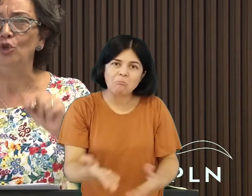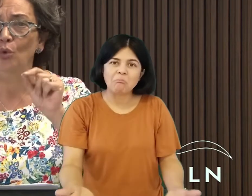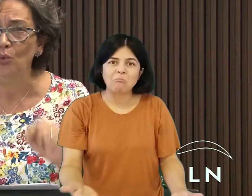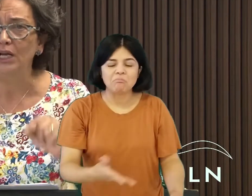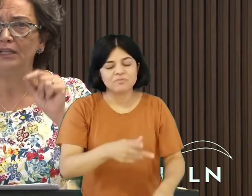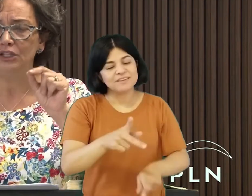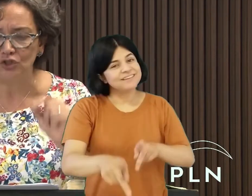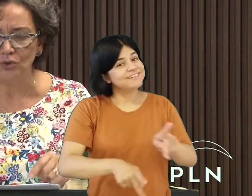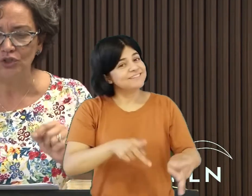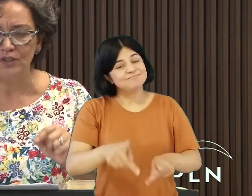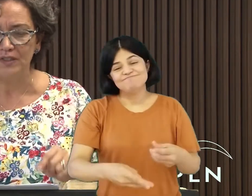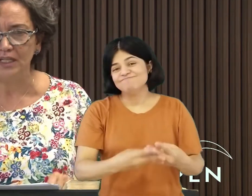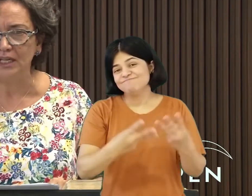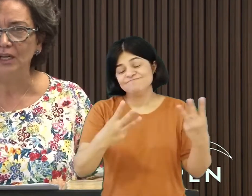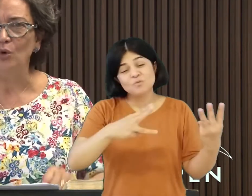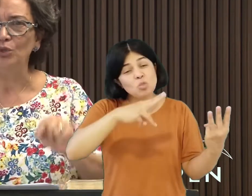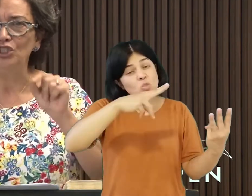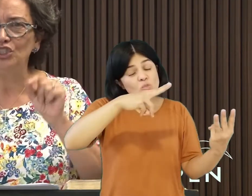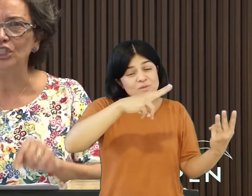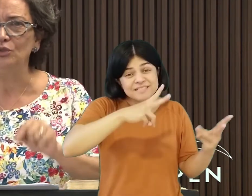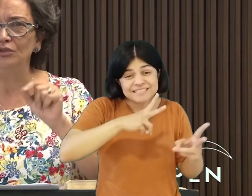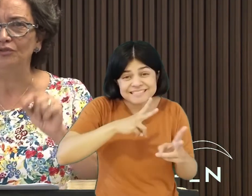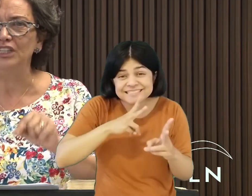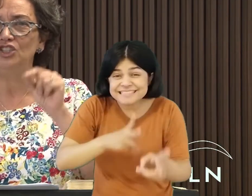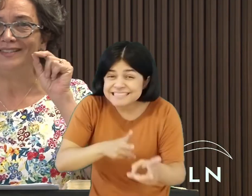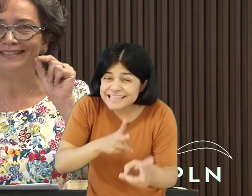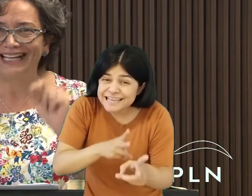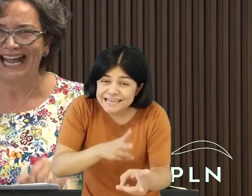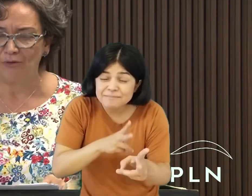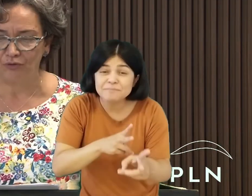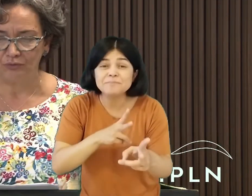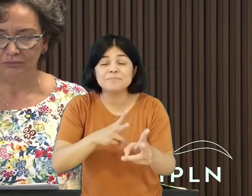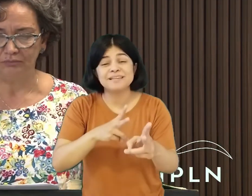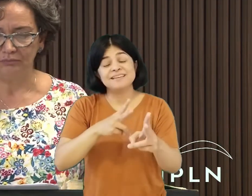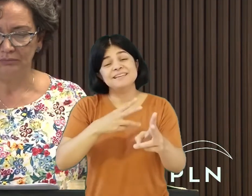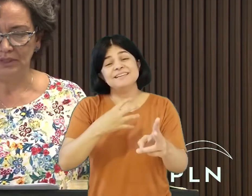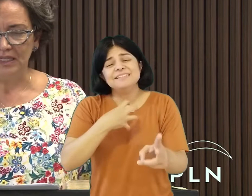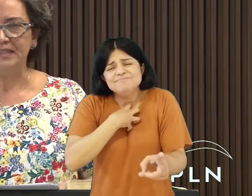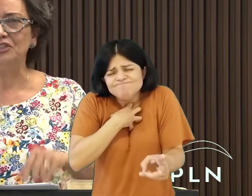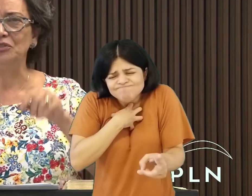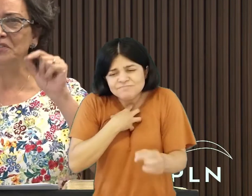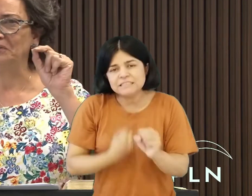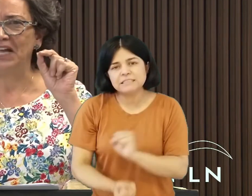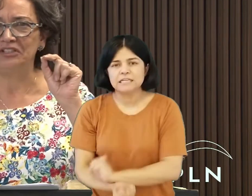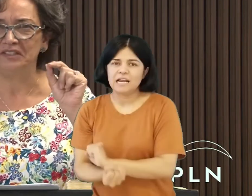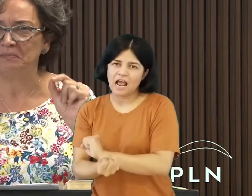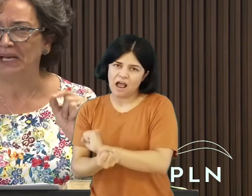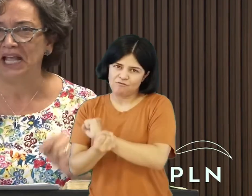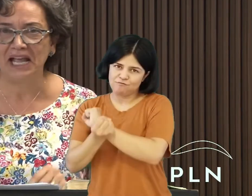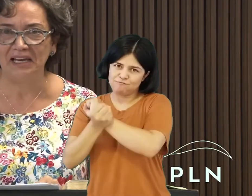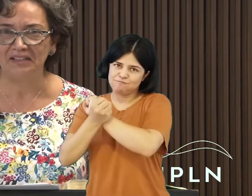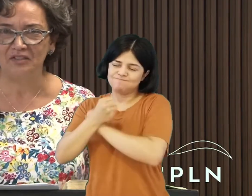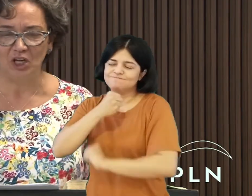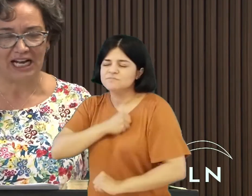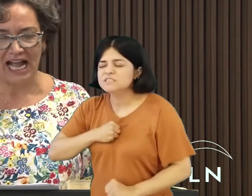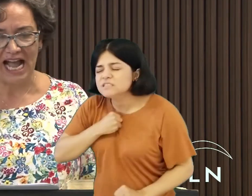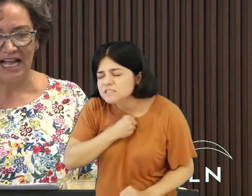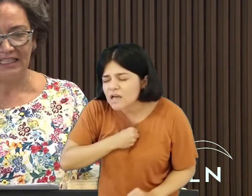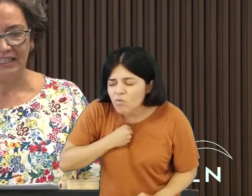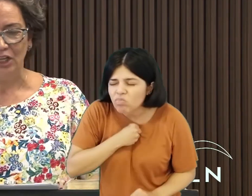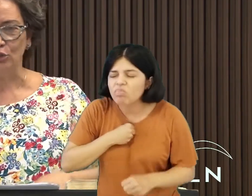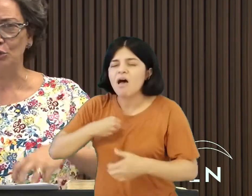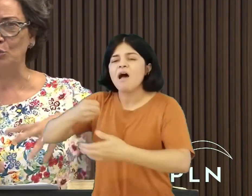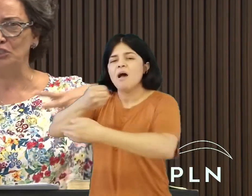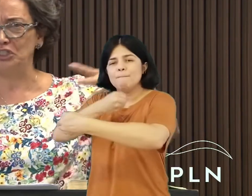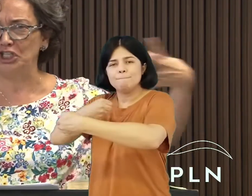povo nunca deixou de ser um estilo de vida de escravo. Sentiu saudade das panelas de